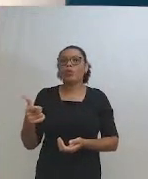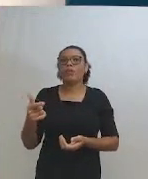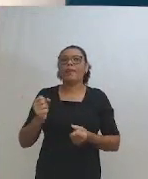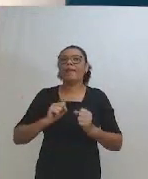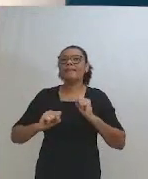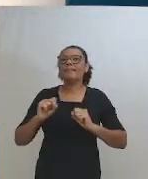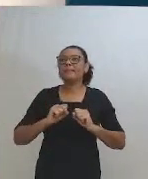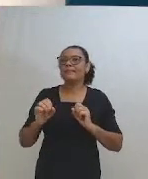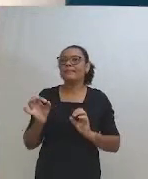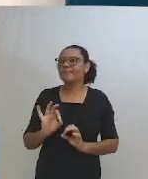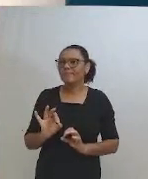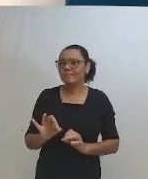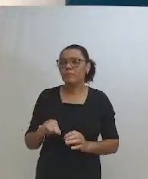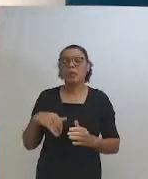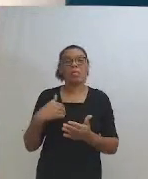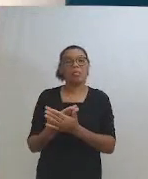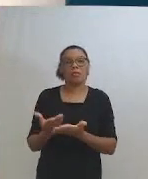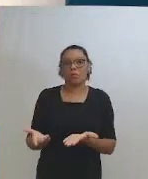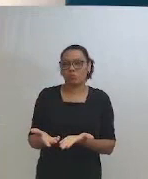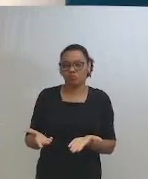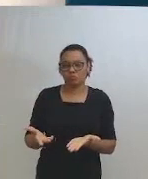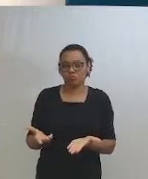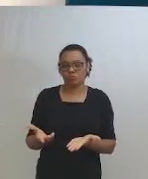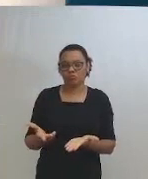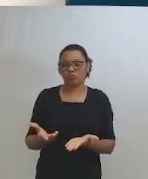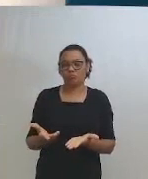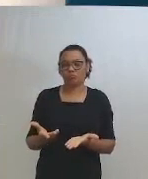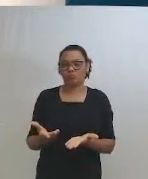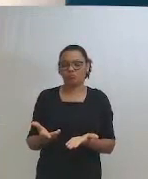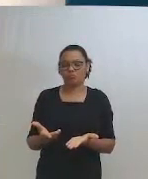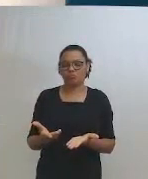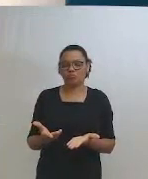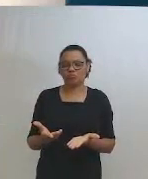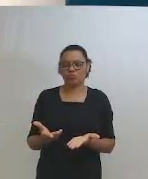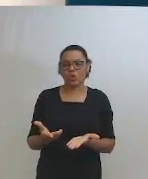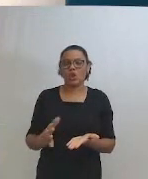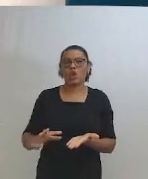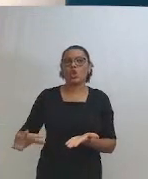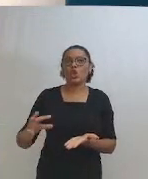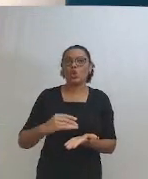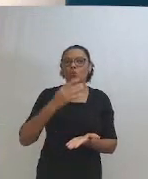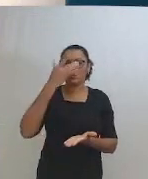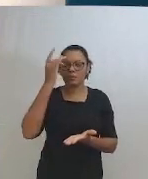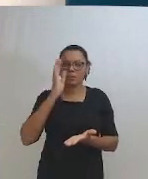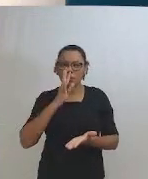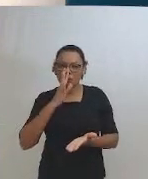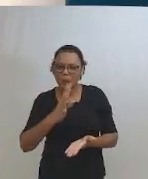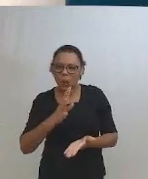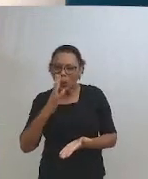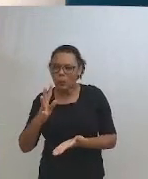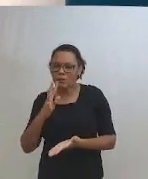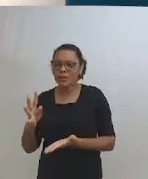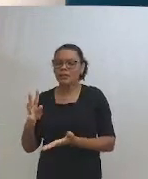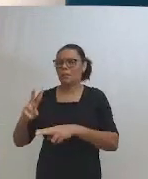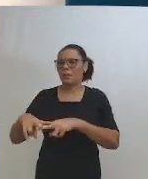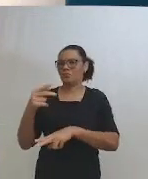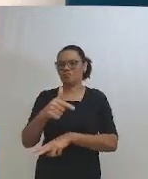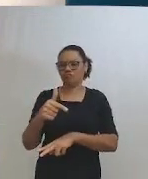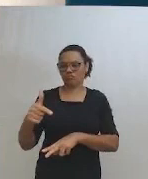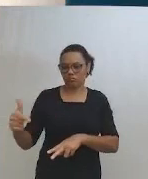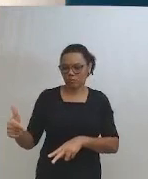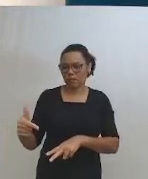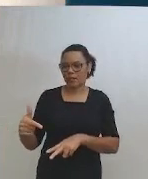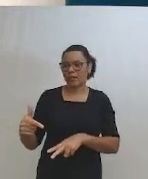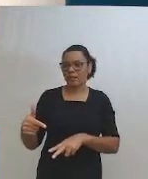hoje não foram todos os acusados que foram presos, não foram, mesmo aqueles que foram presos, nem todos